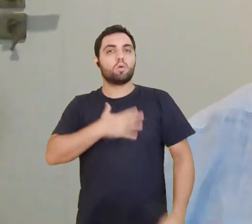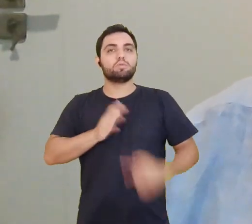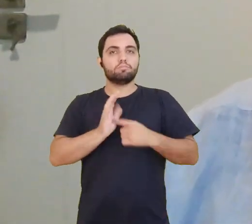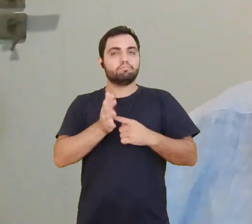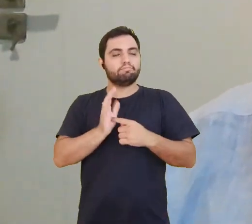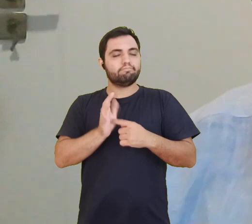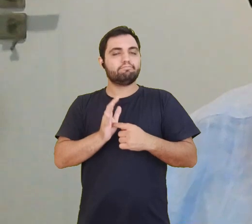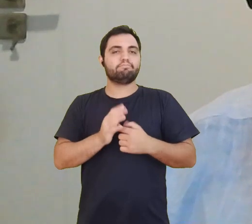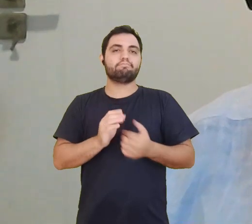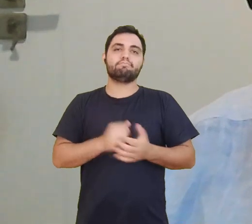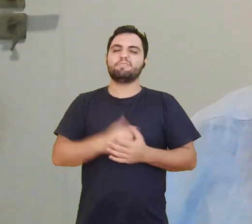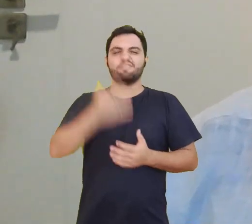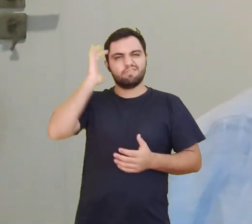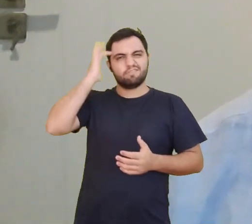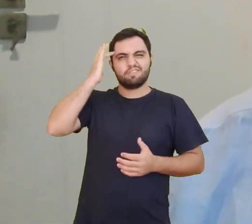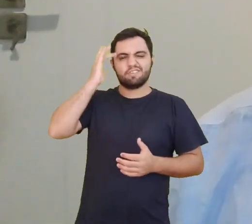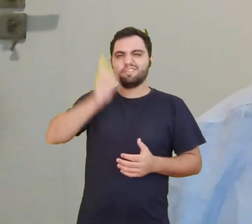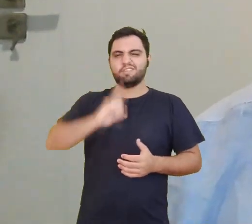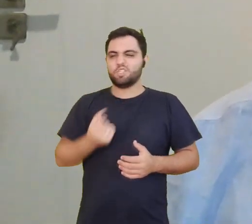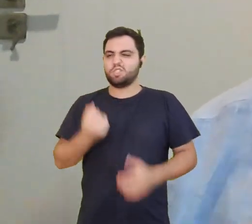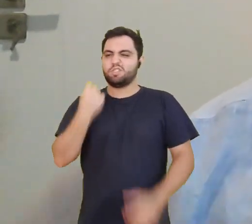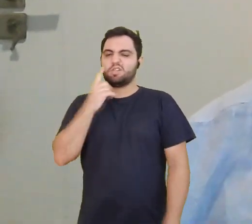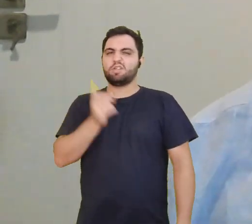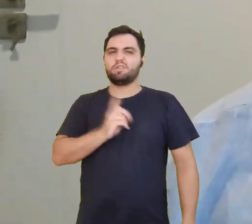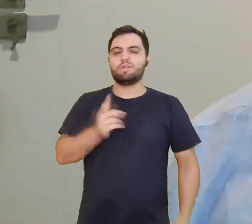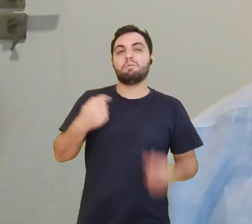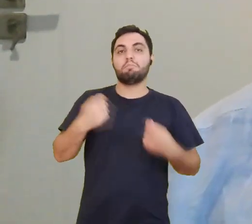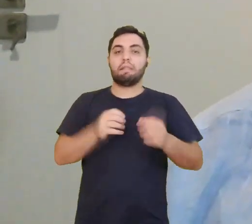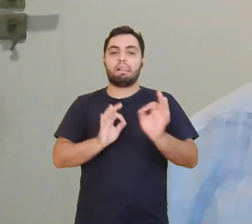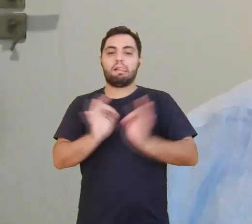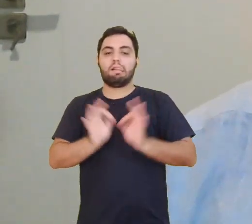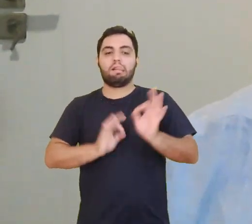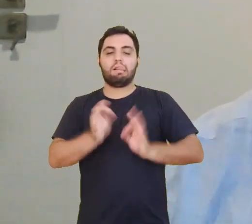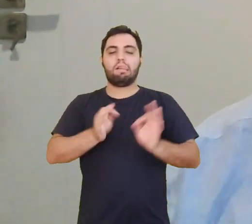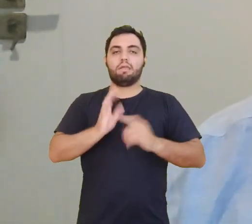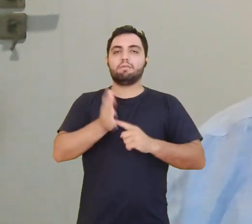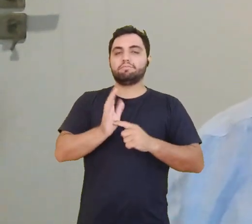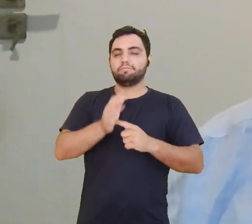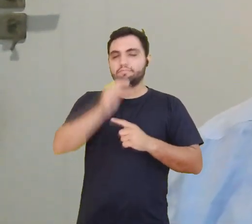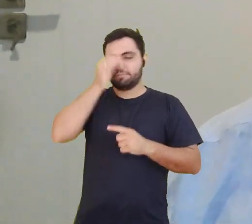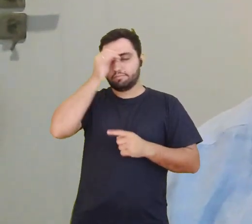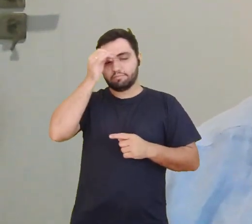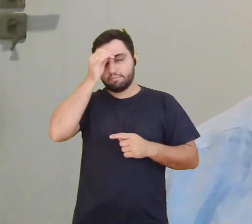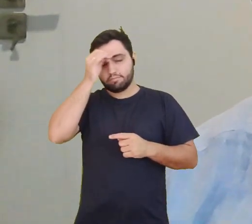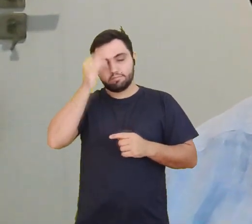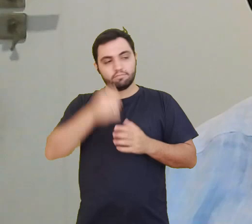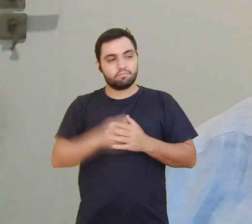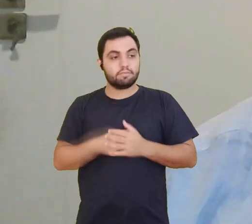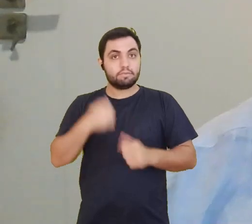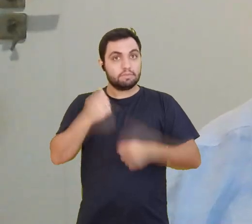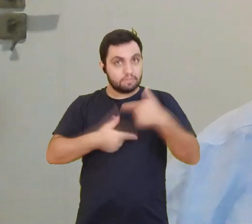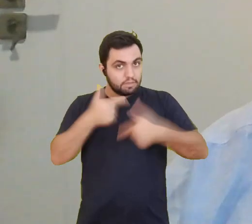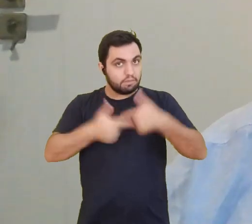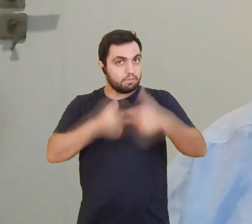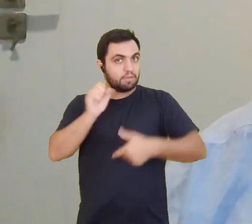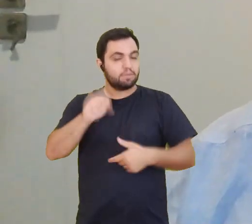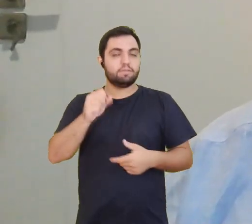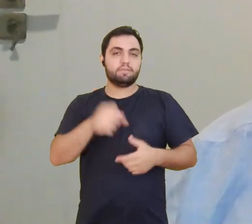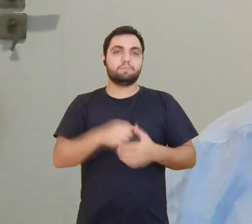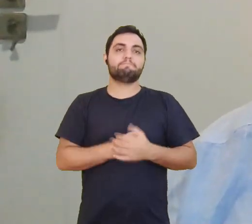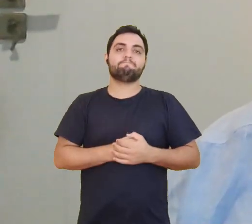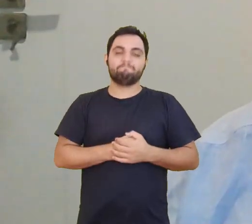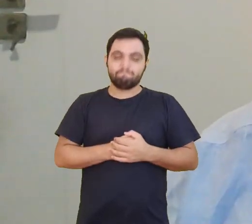ele não vai achar muito estranho ter que montar a impressora. Vou falar uma coisa para vocês, dá trabalho, viu? Montar uma